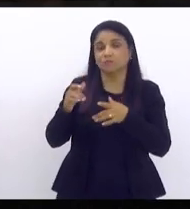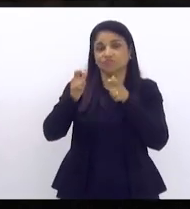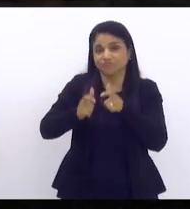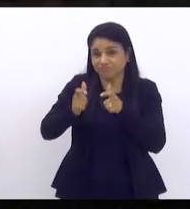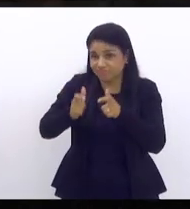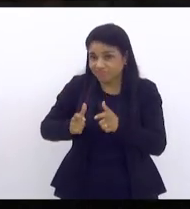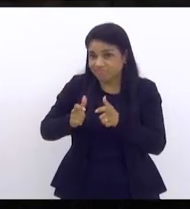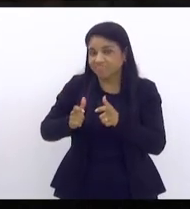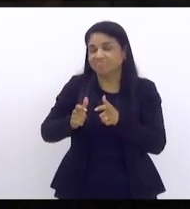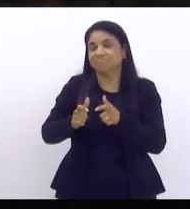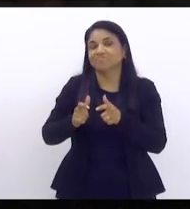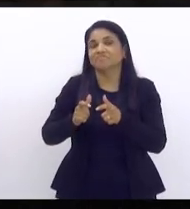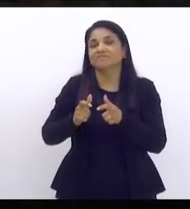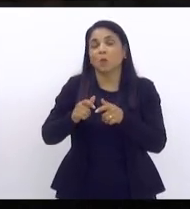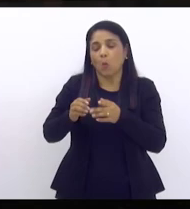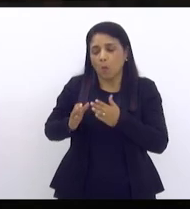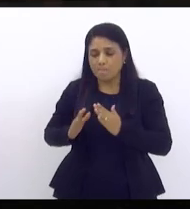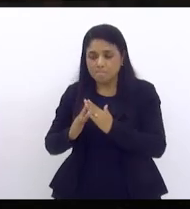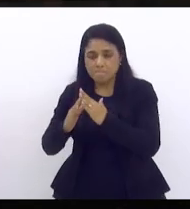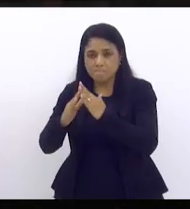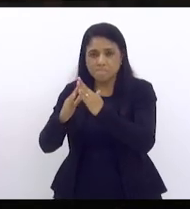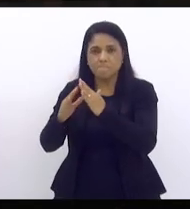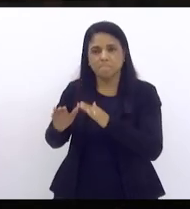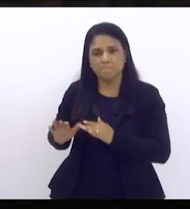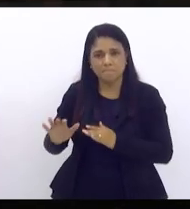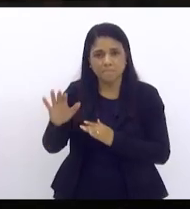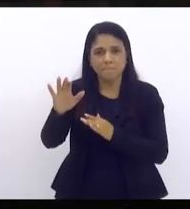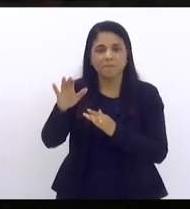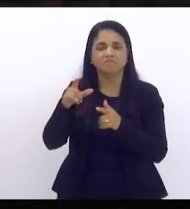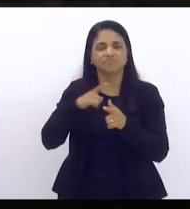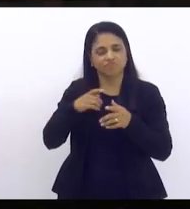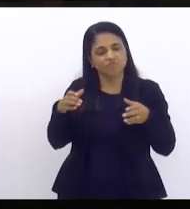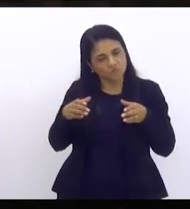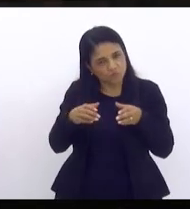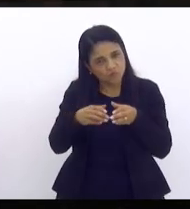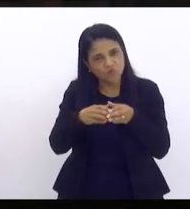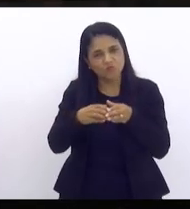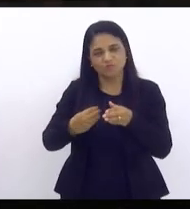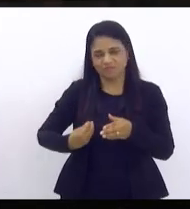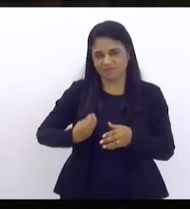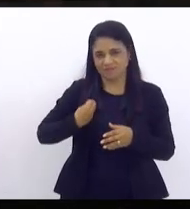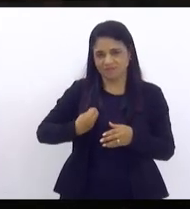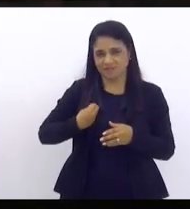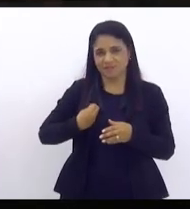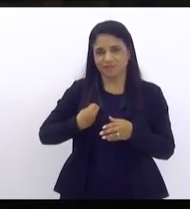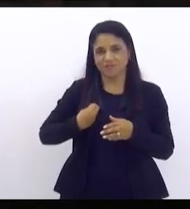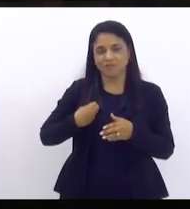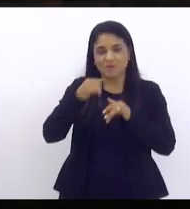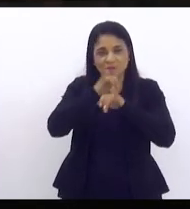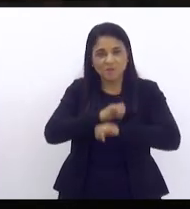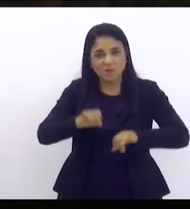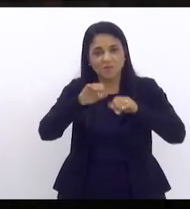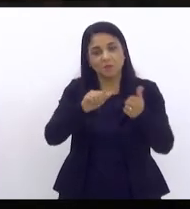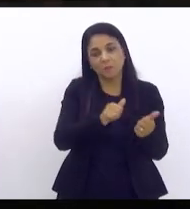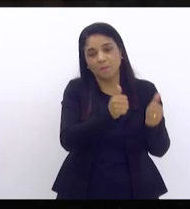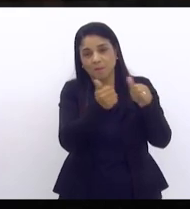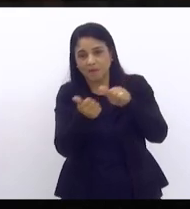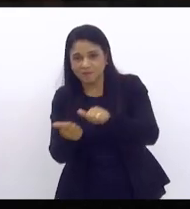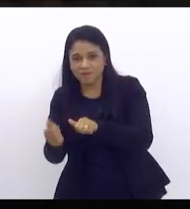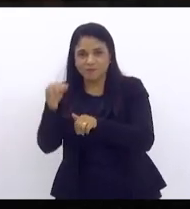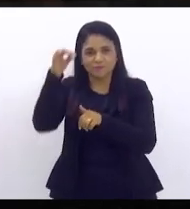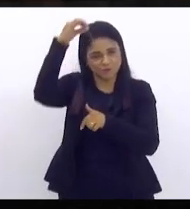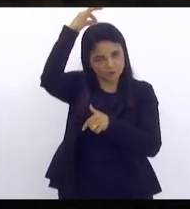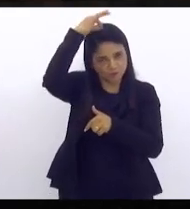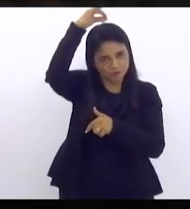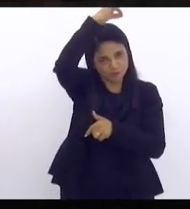estado, lá existe um grupo de oração proclamando batismo no Espírito Santo. Nossos grupos de